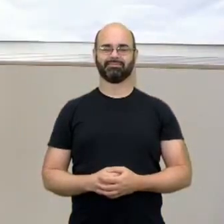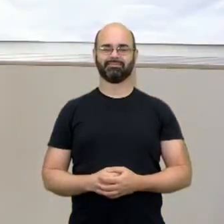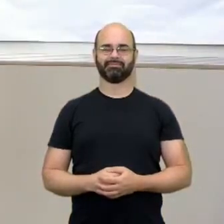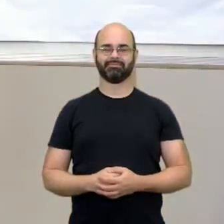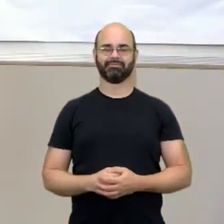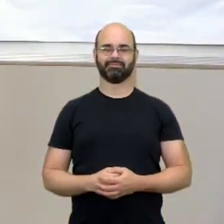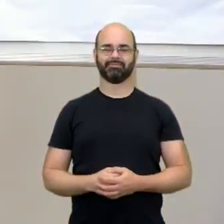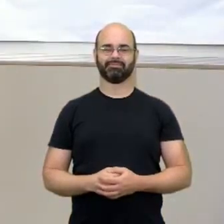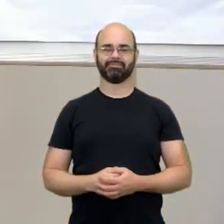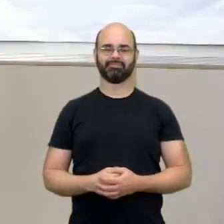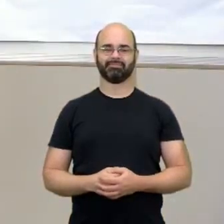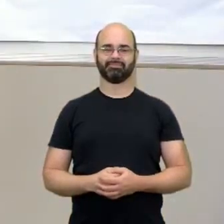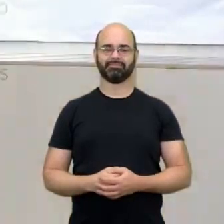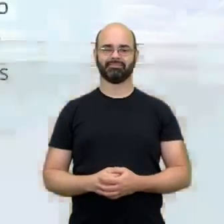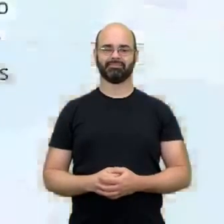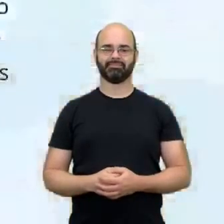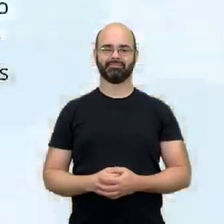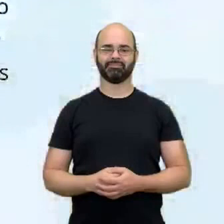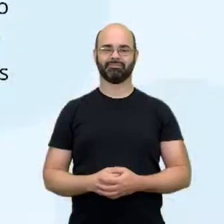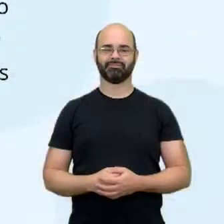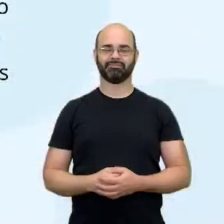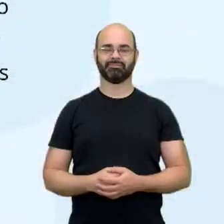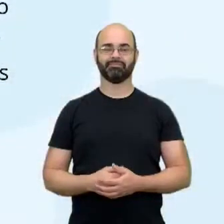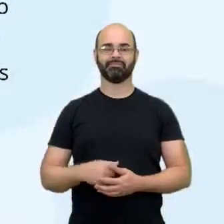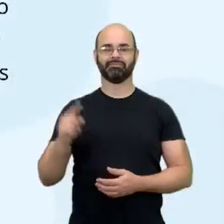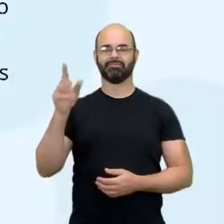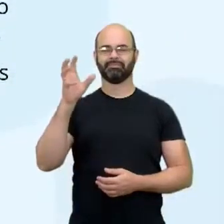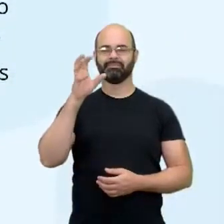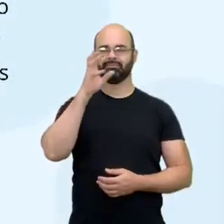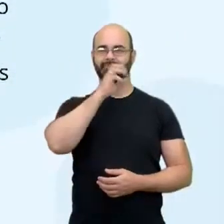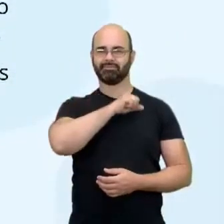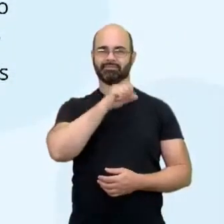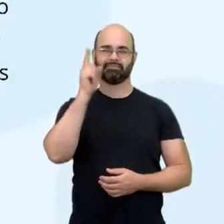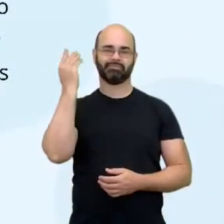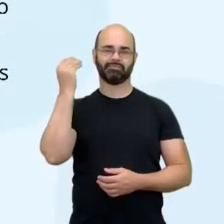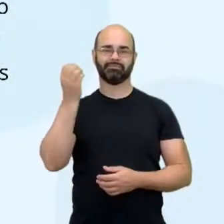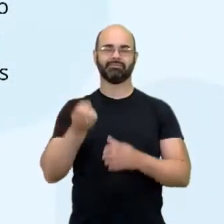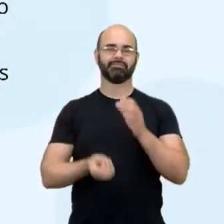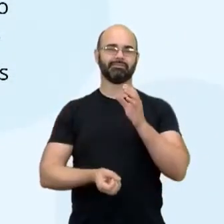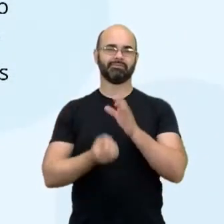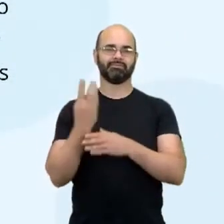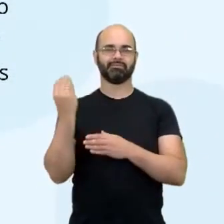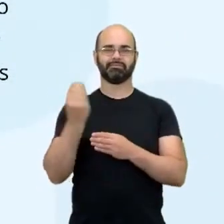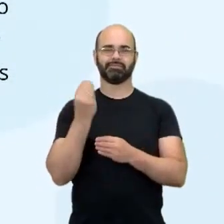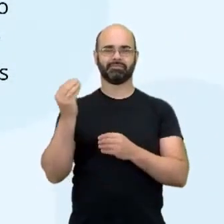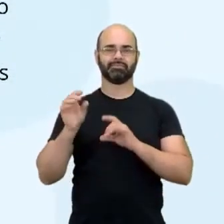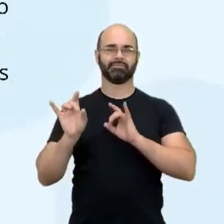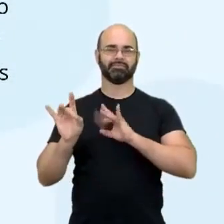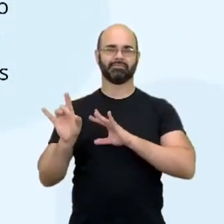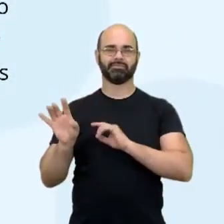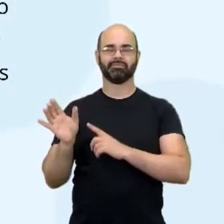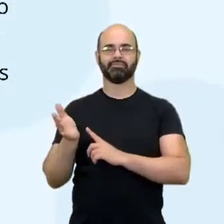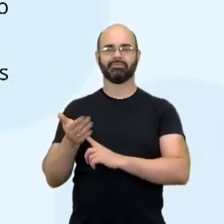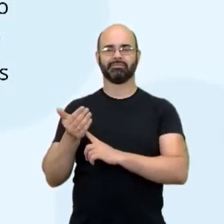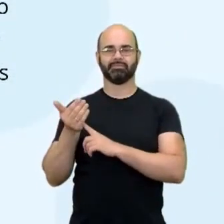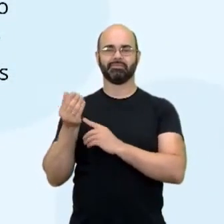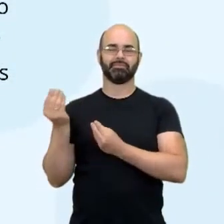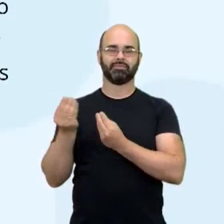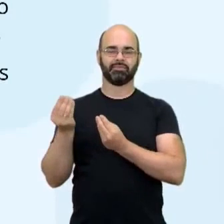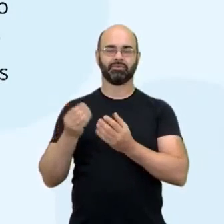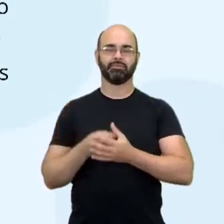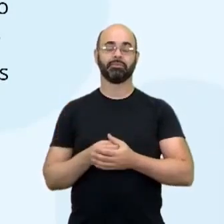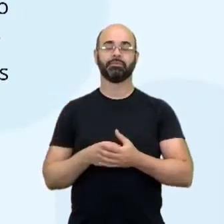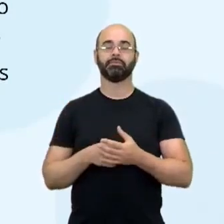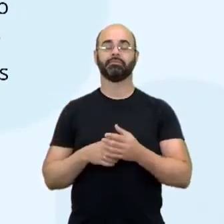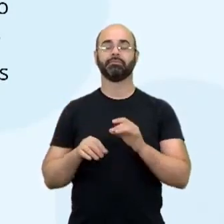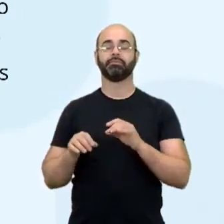está fazendo aquele panorama rápido, né? Sobre a questão do surgimento da técnica do lambi-lambi. Aí a gente comentou sobre o